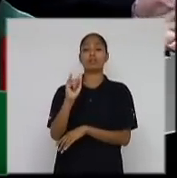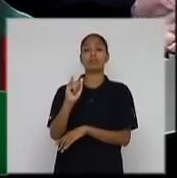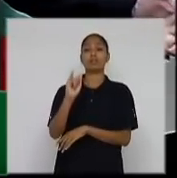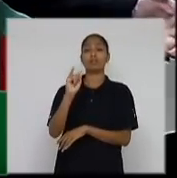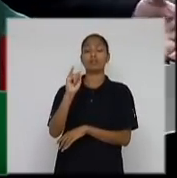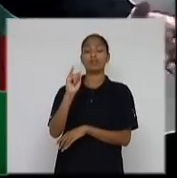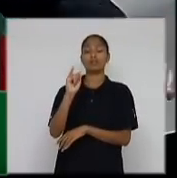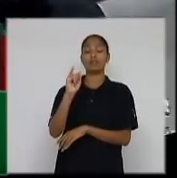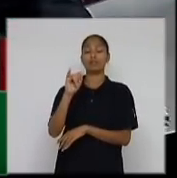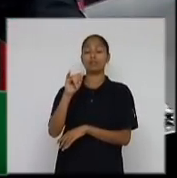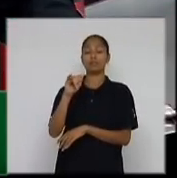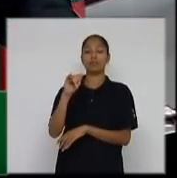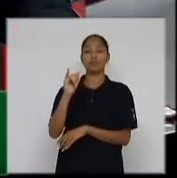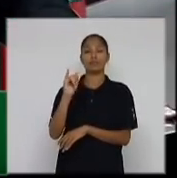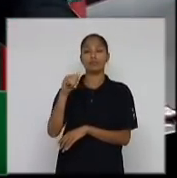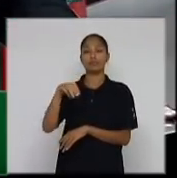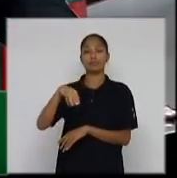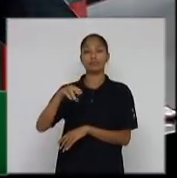falta.